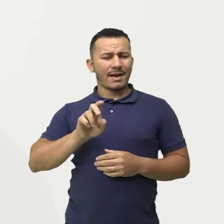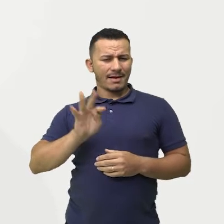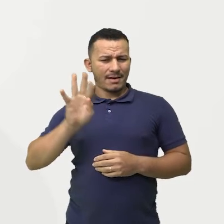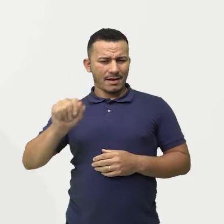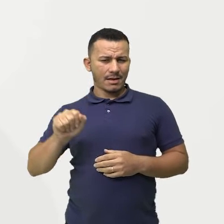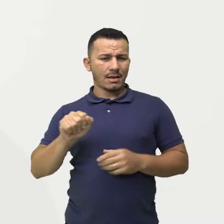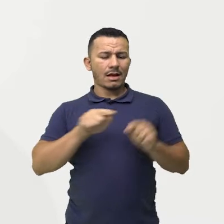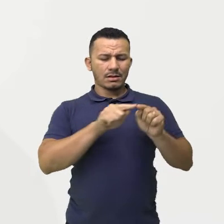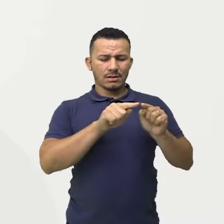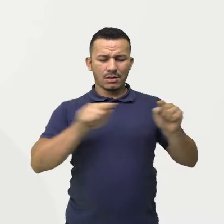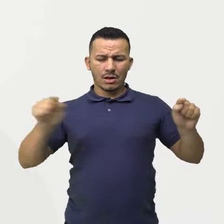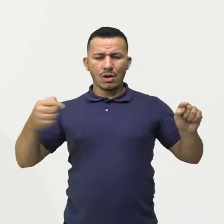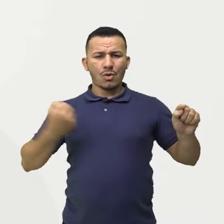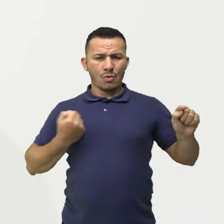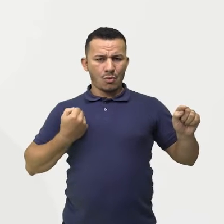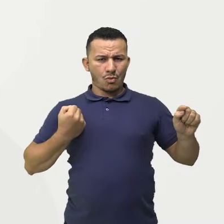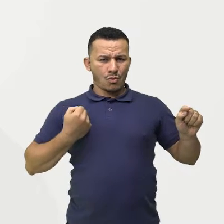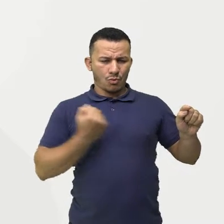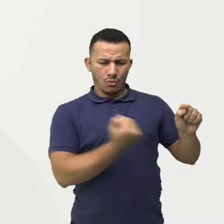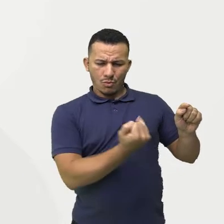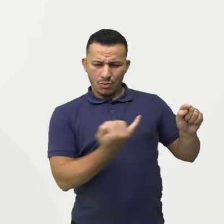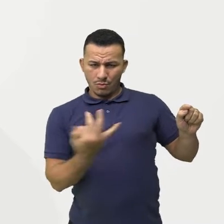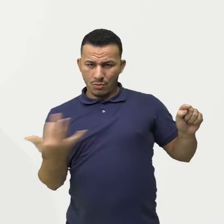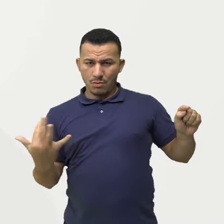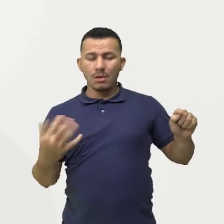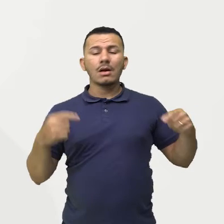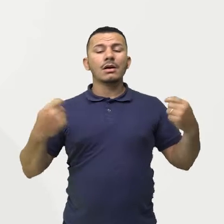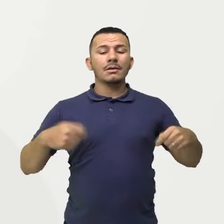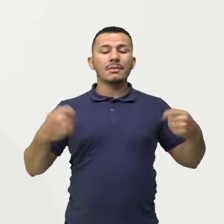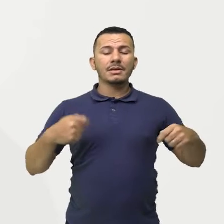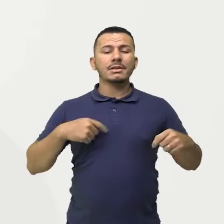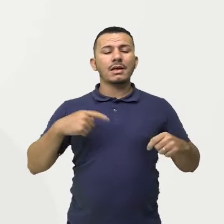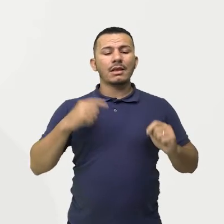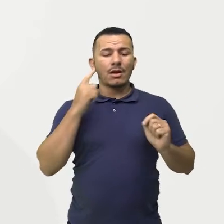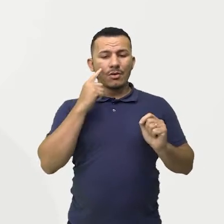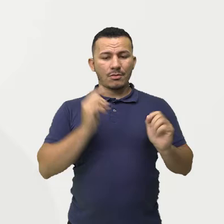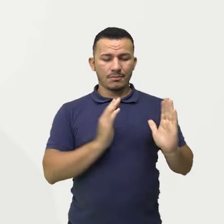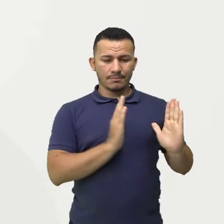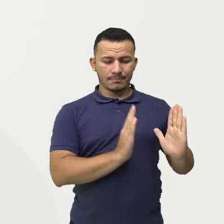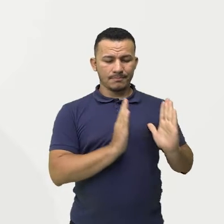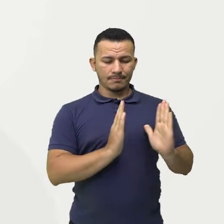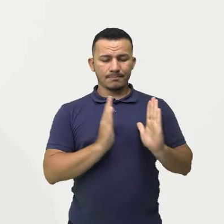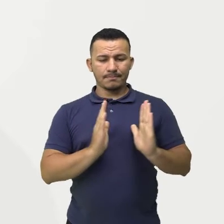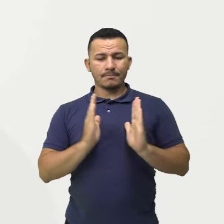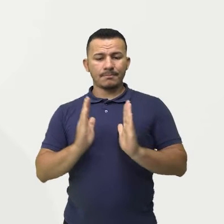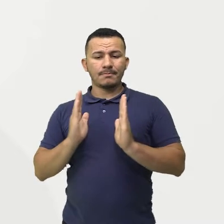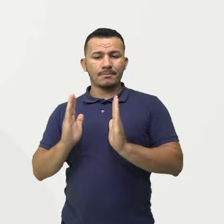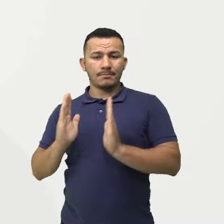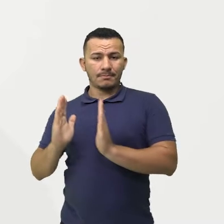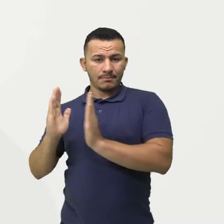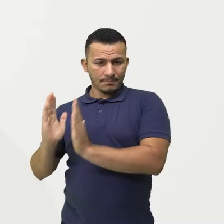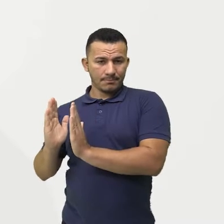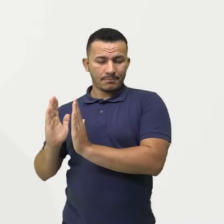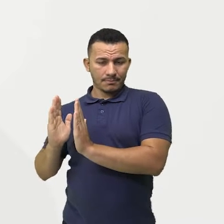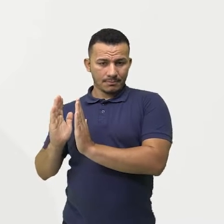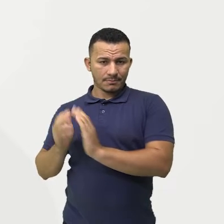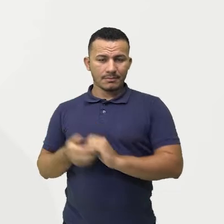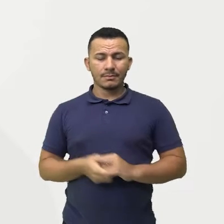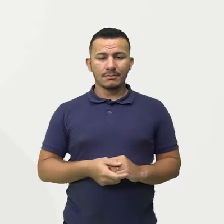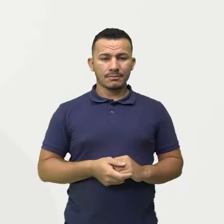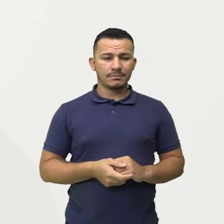numérica, você deve sair caminhando, olha, na reta, beleza?